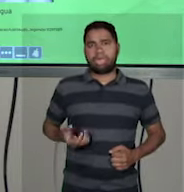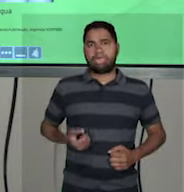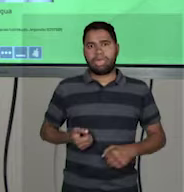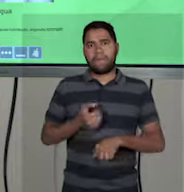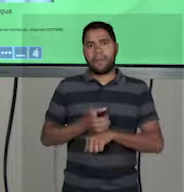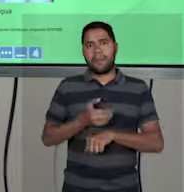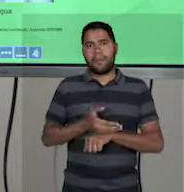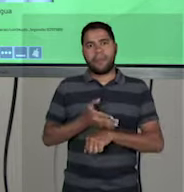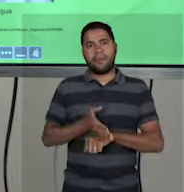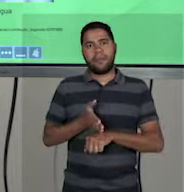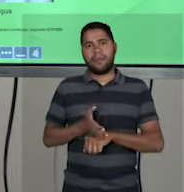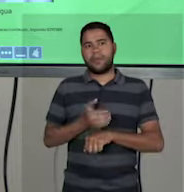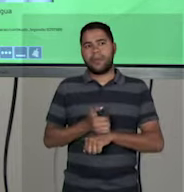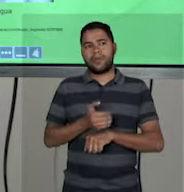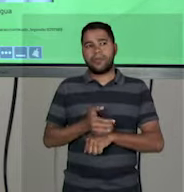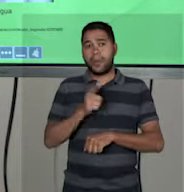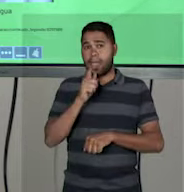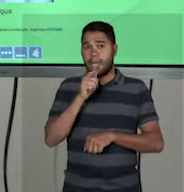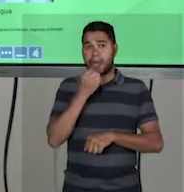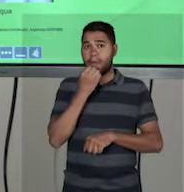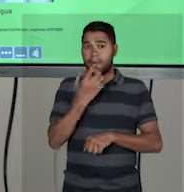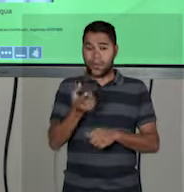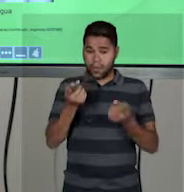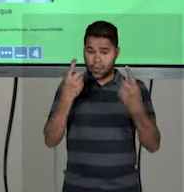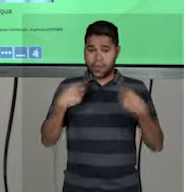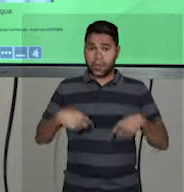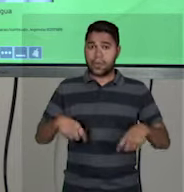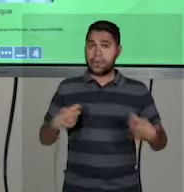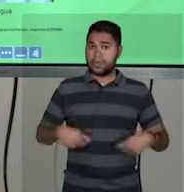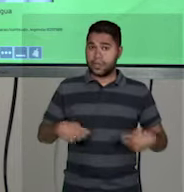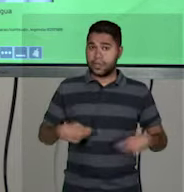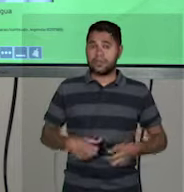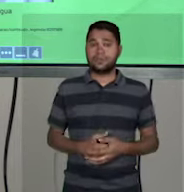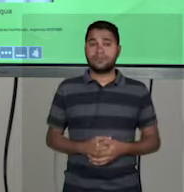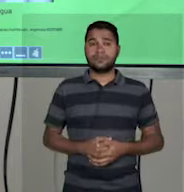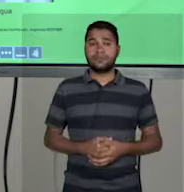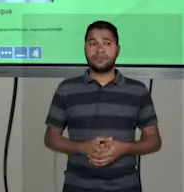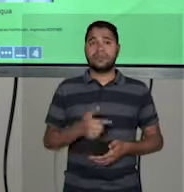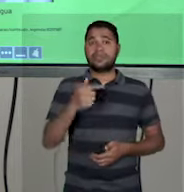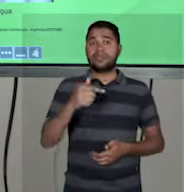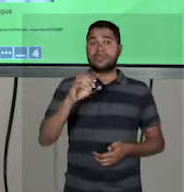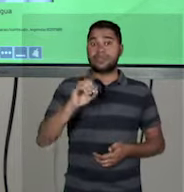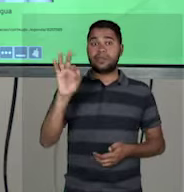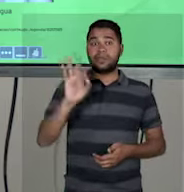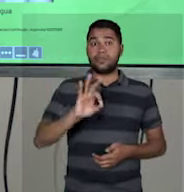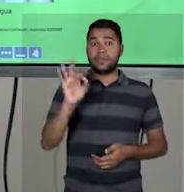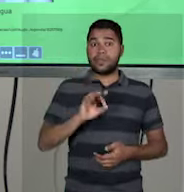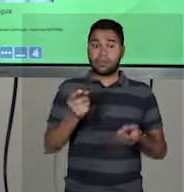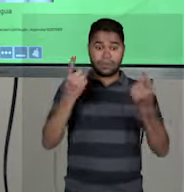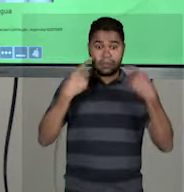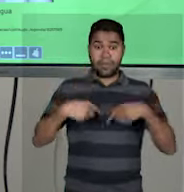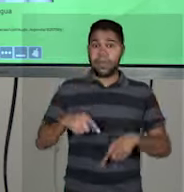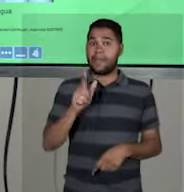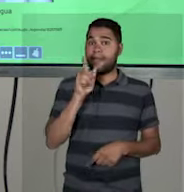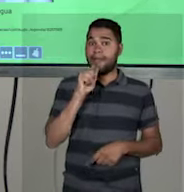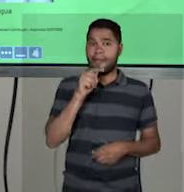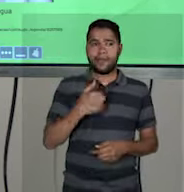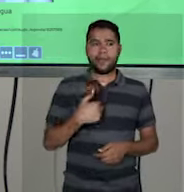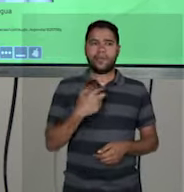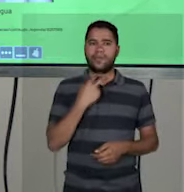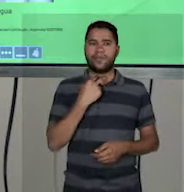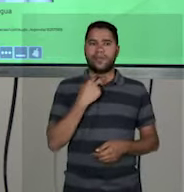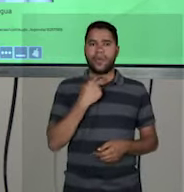tempo todo. Porque assim, se a água é bom para o nosso organismo e a gente precisa dela, 70% do nosso corpo é formado de água. Eu não posso